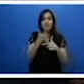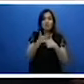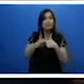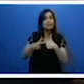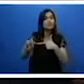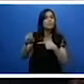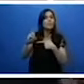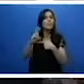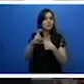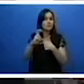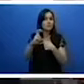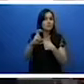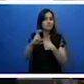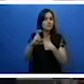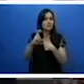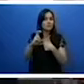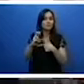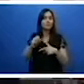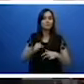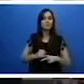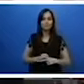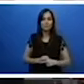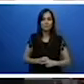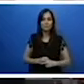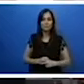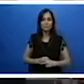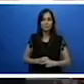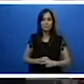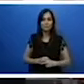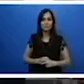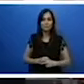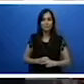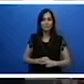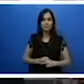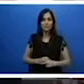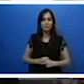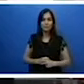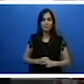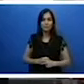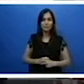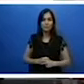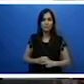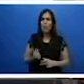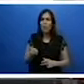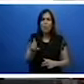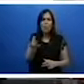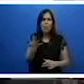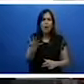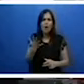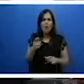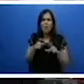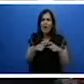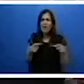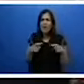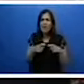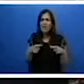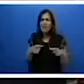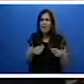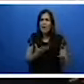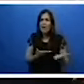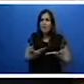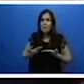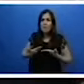por 5, né? Total de cartelas dividido pela quantidade de grupos. Quantas cartelas cada grupo vai receber,